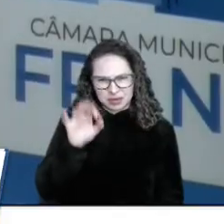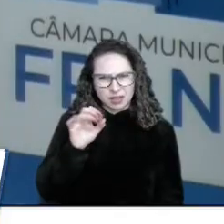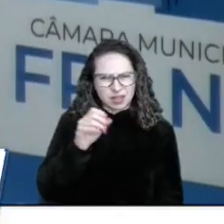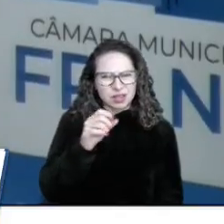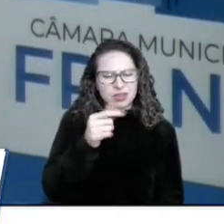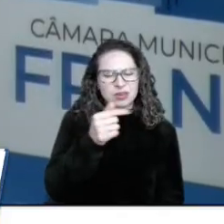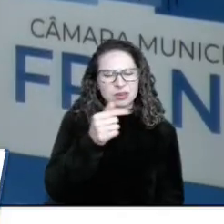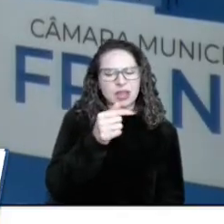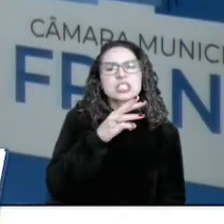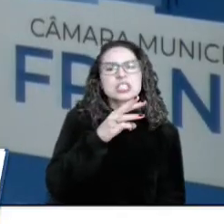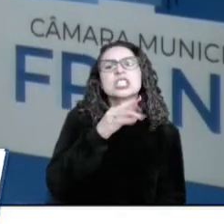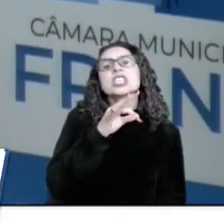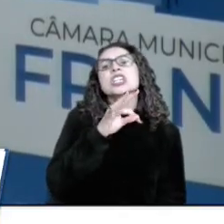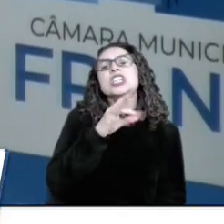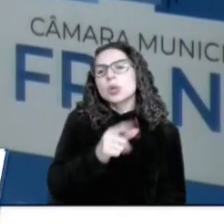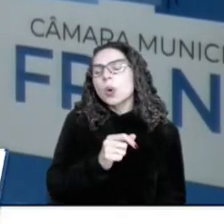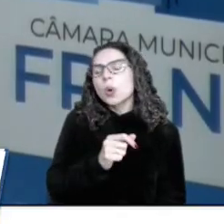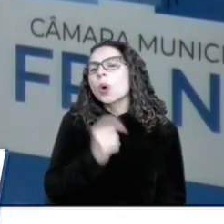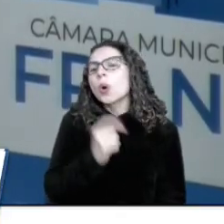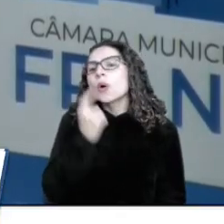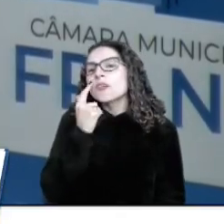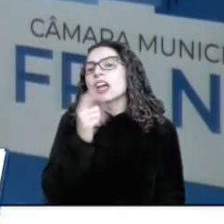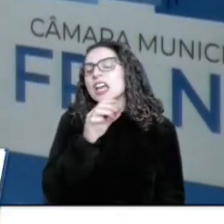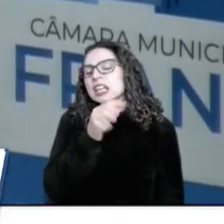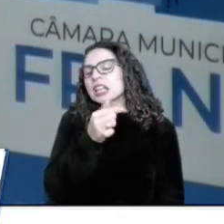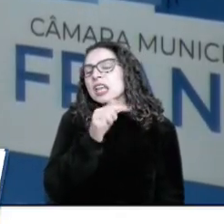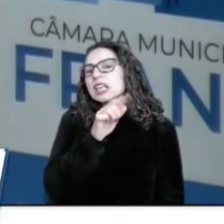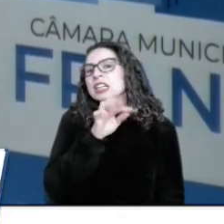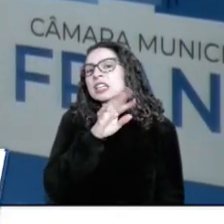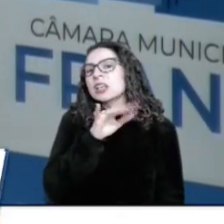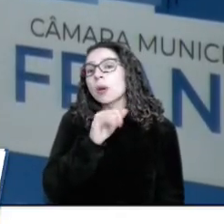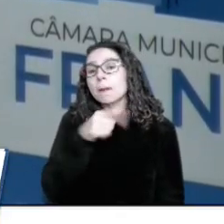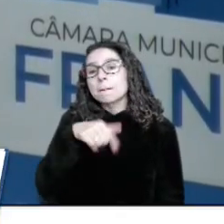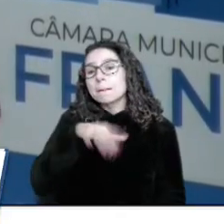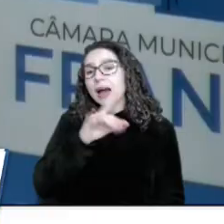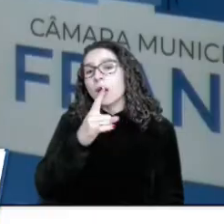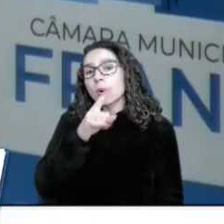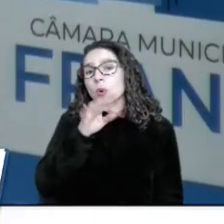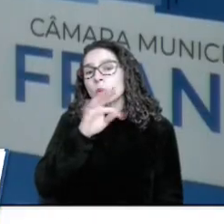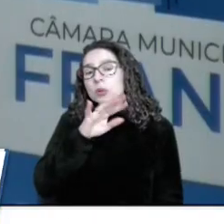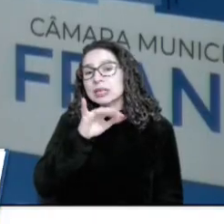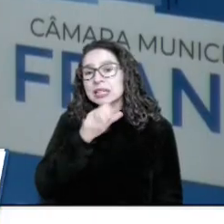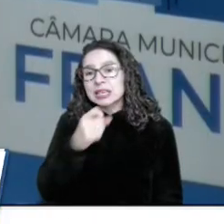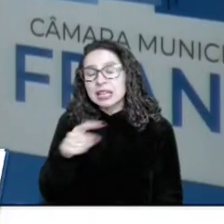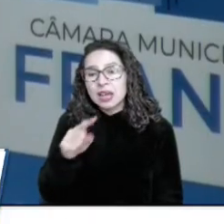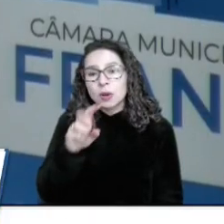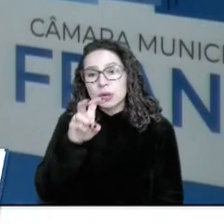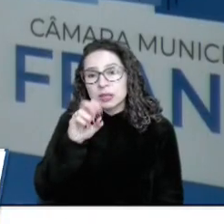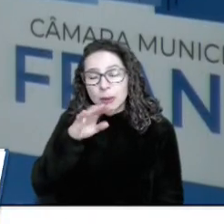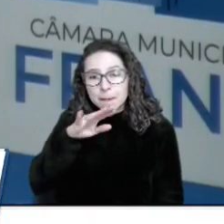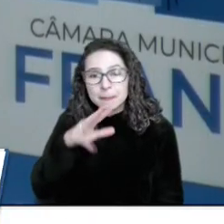trilhões de reais. Só sobre os 7 trilhões dá mais 1 trilhão e 50 bilhões.